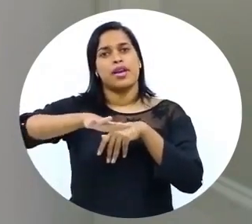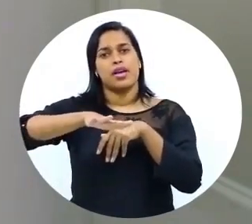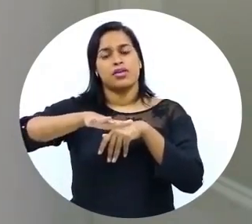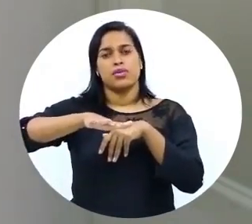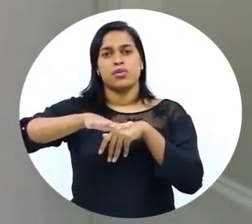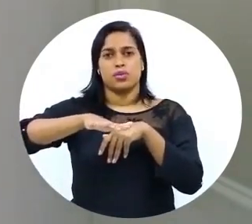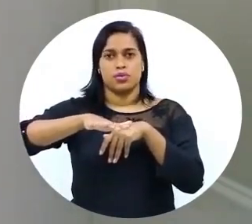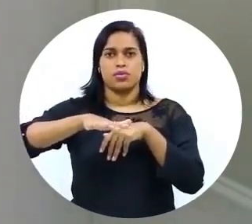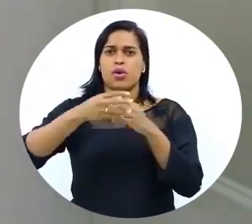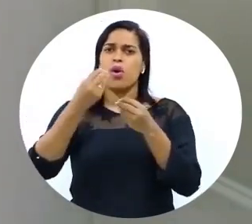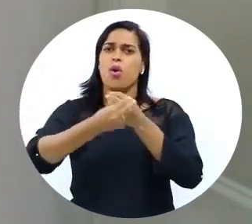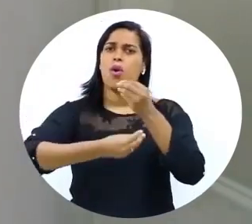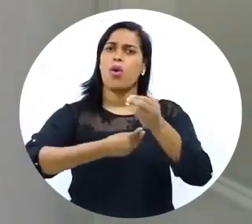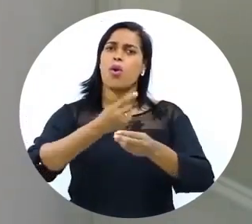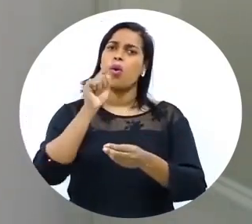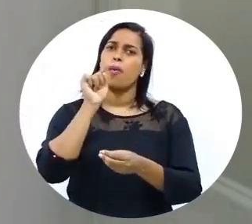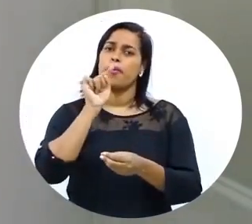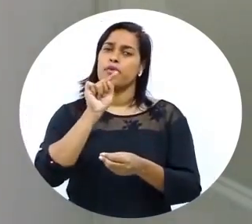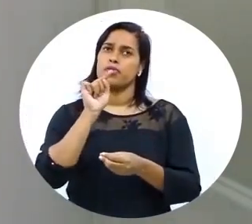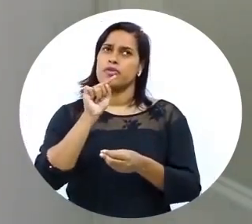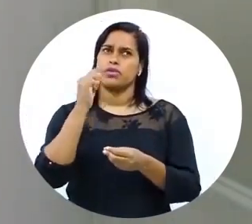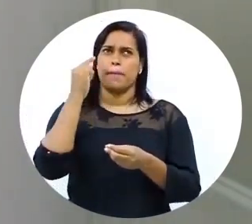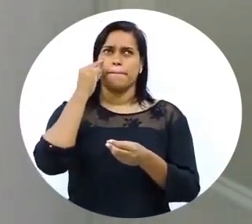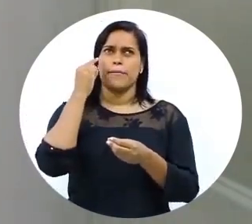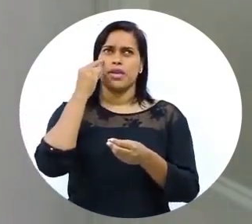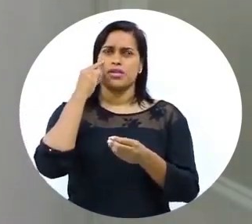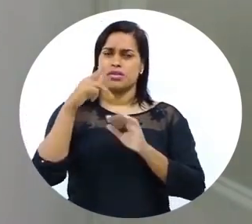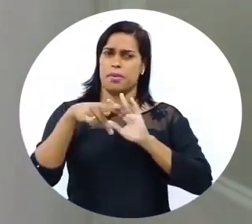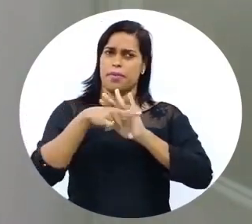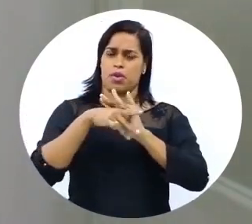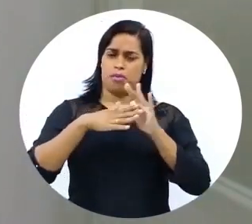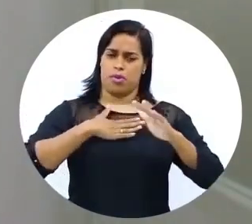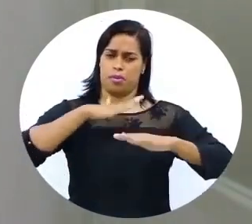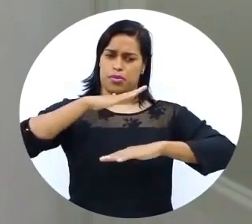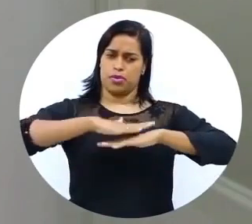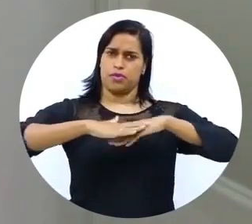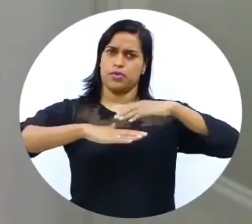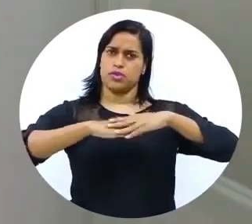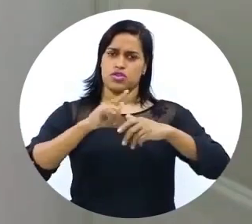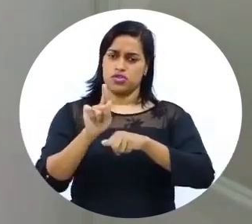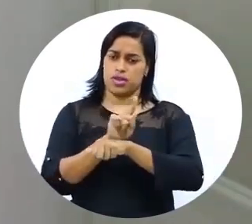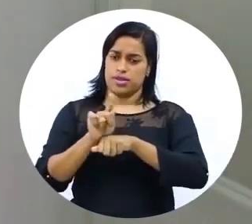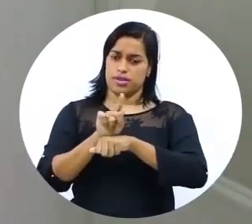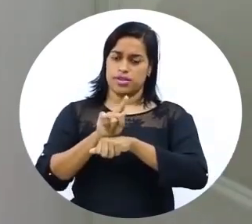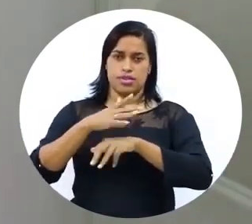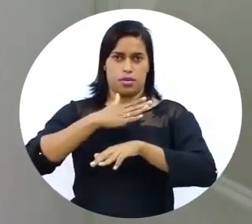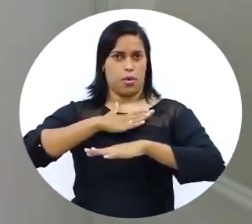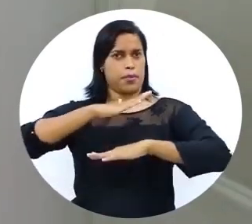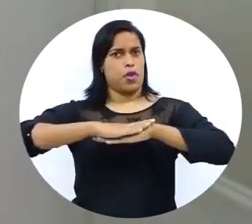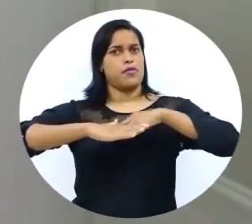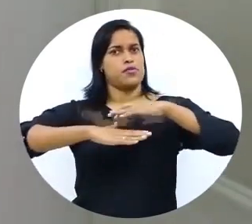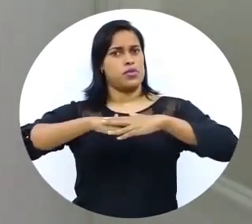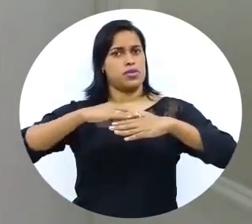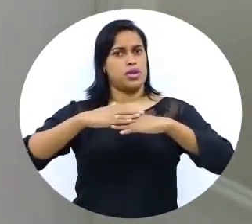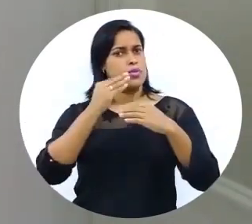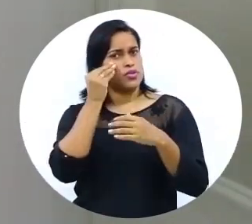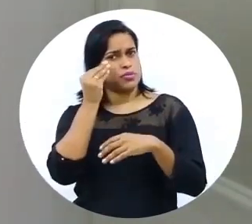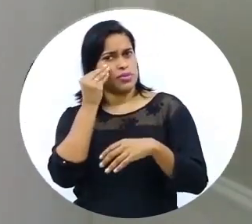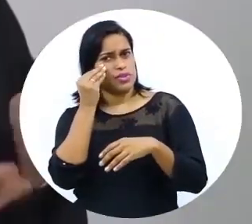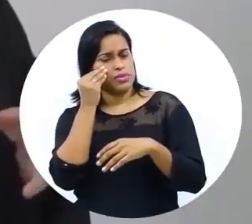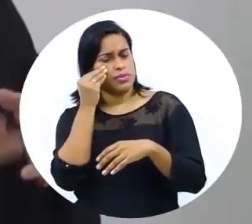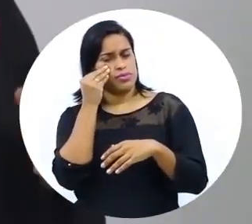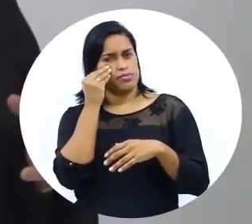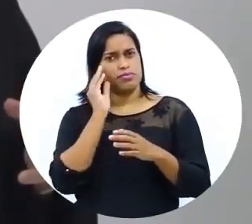complexo. E como é que você vai lidar com a sua carreira? Como é que você vai gerenciar a sua carreira mais